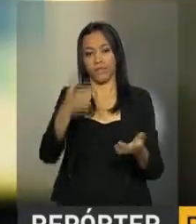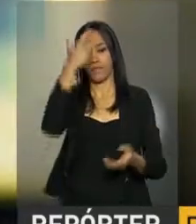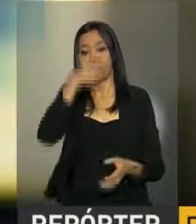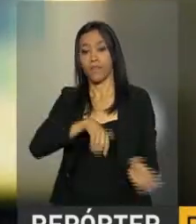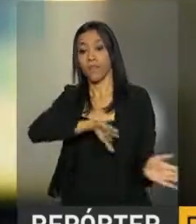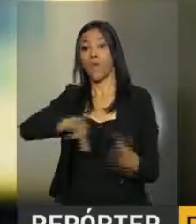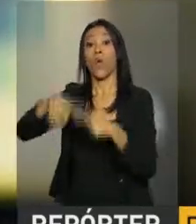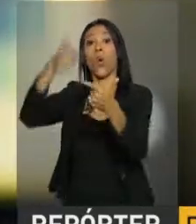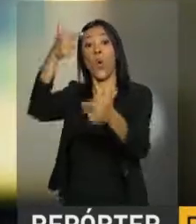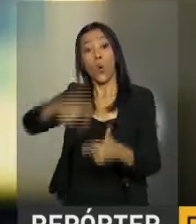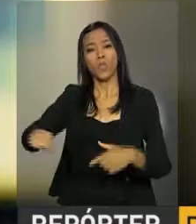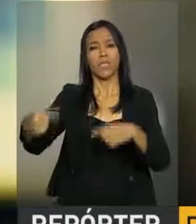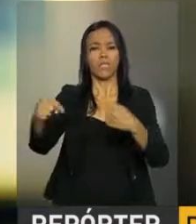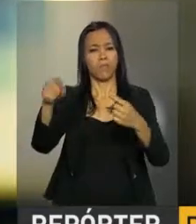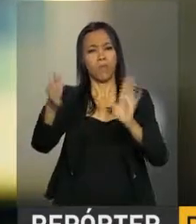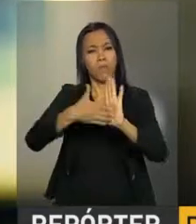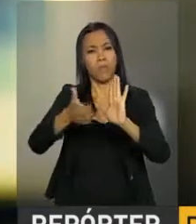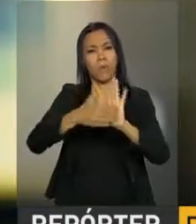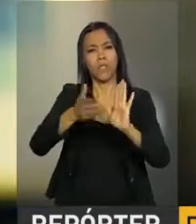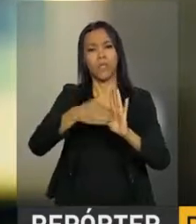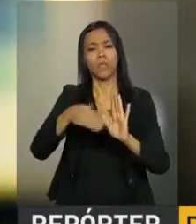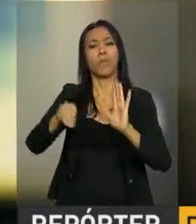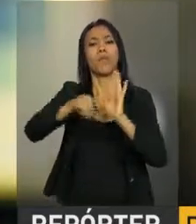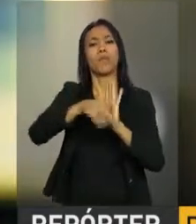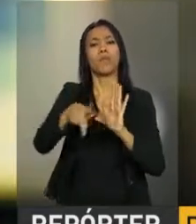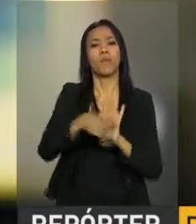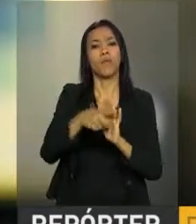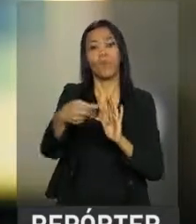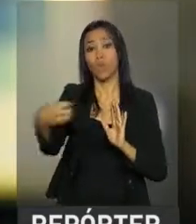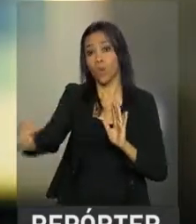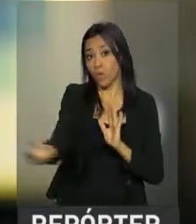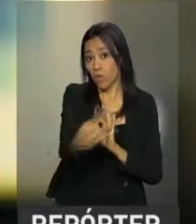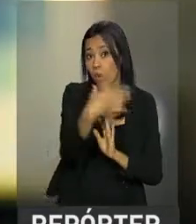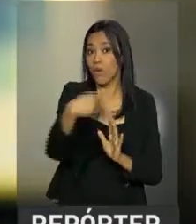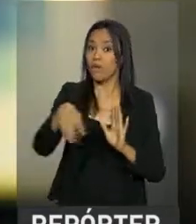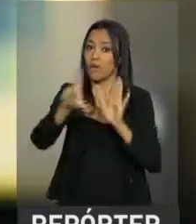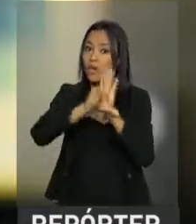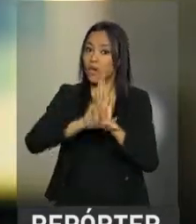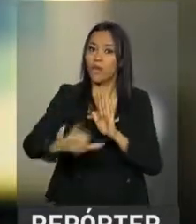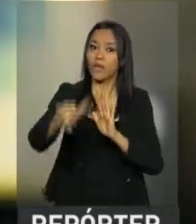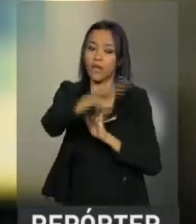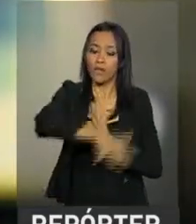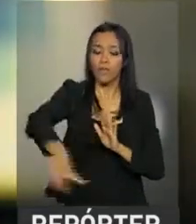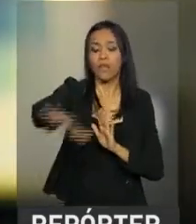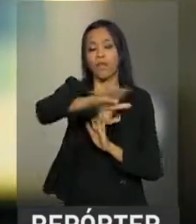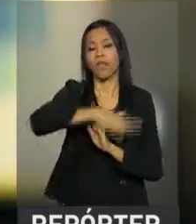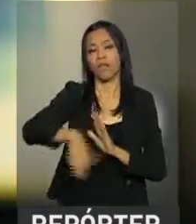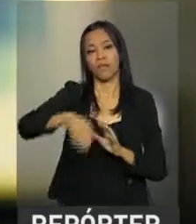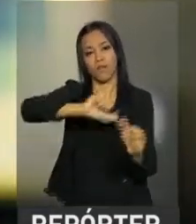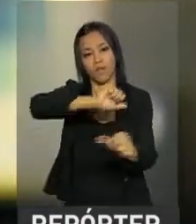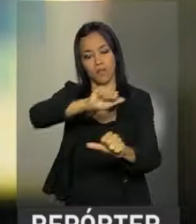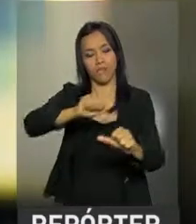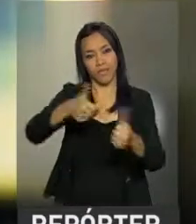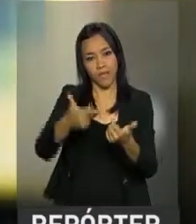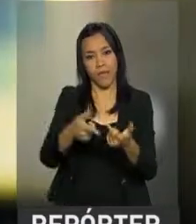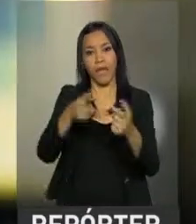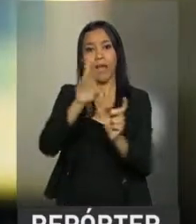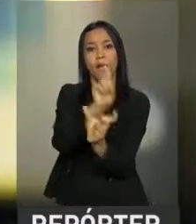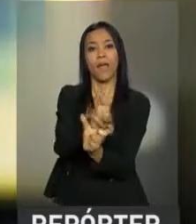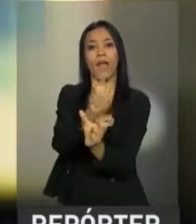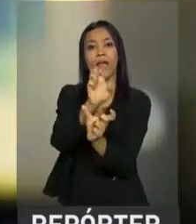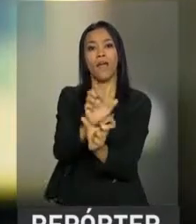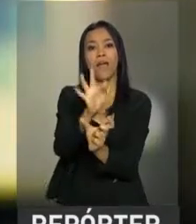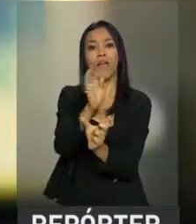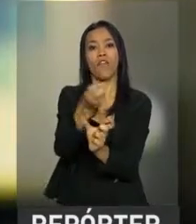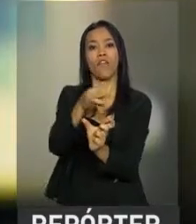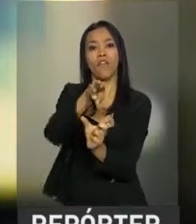ao Congresso Nacional de uma medida provisória com o novo marco legal da reforma agrária no Brasil. Segundo o presidente do INCRA,